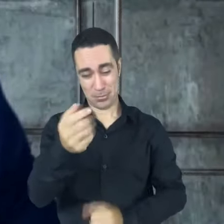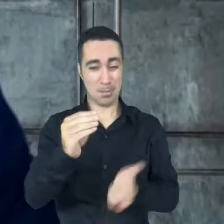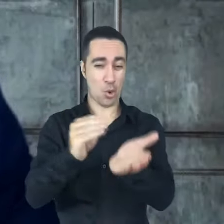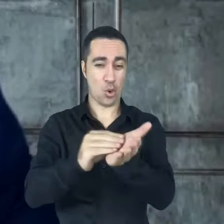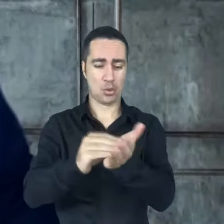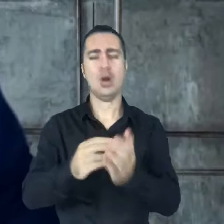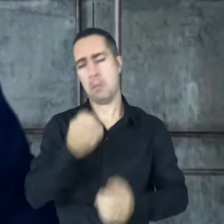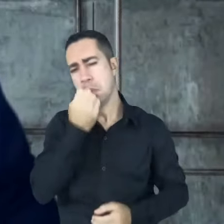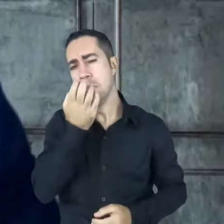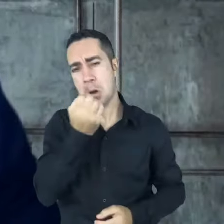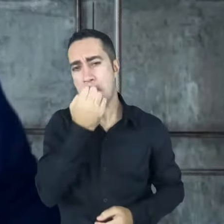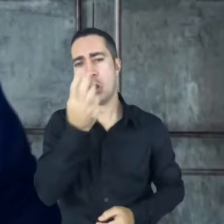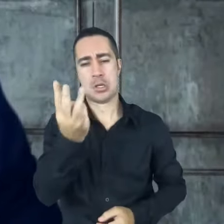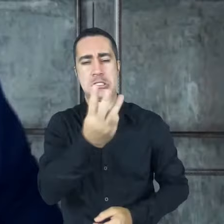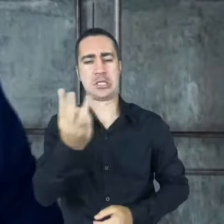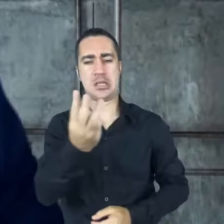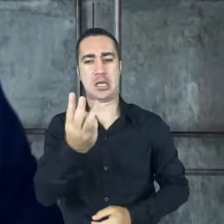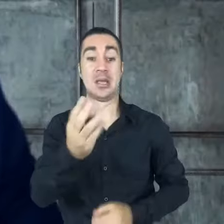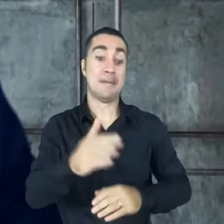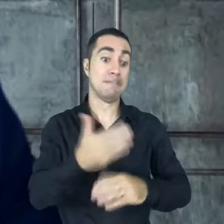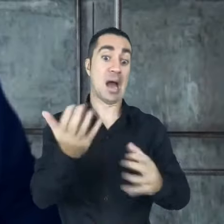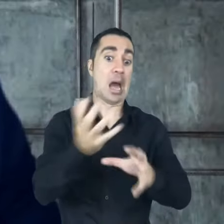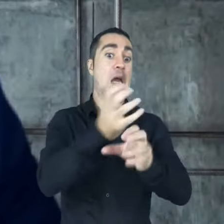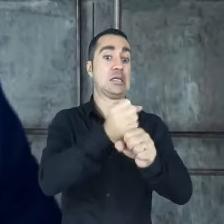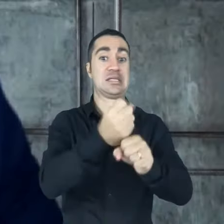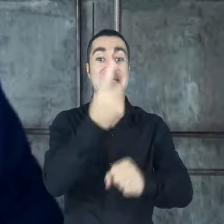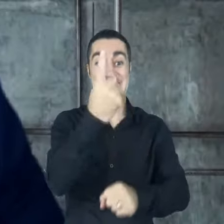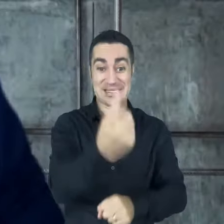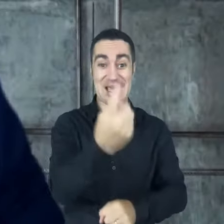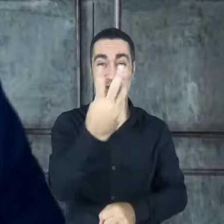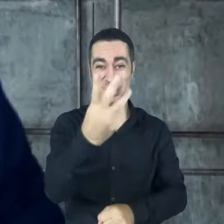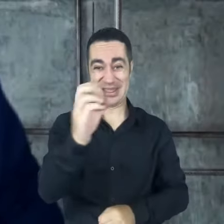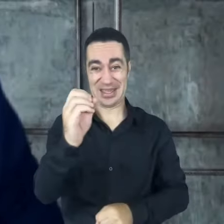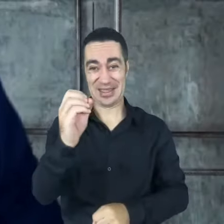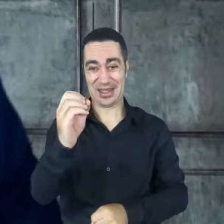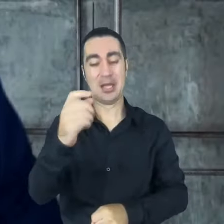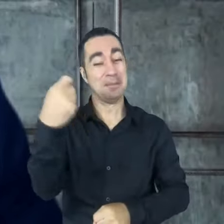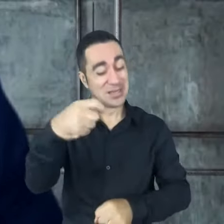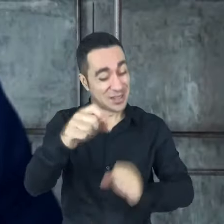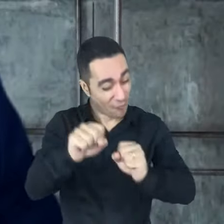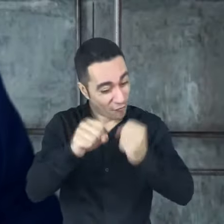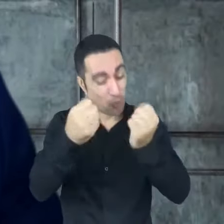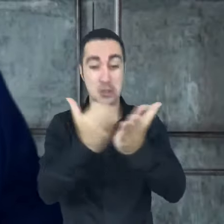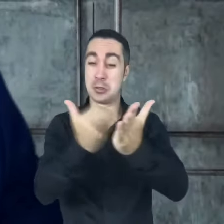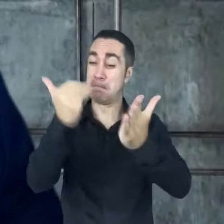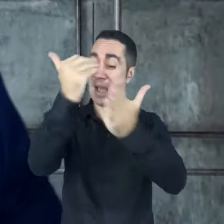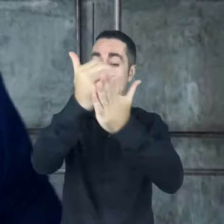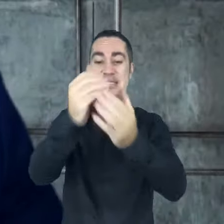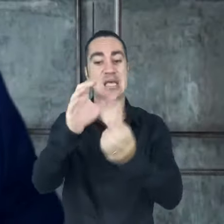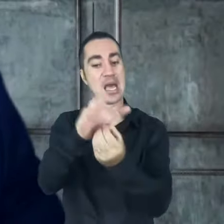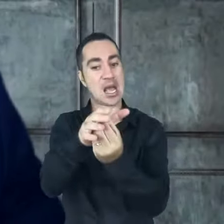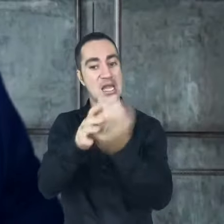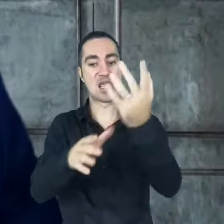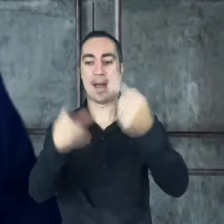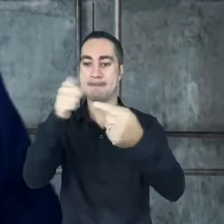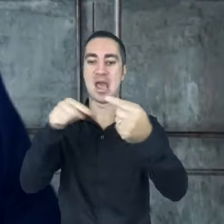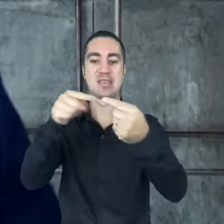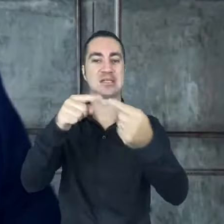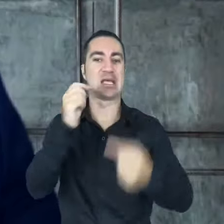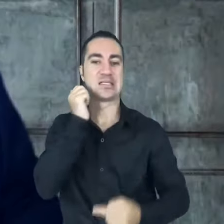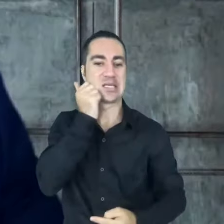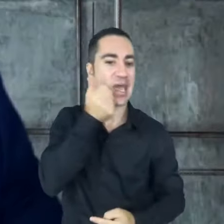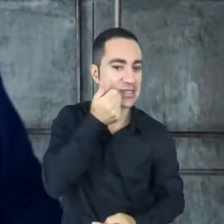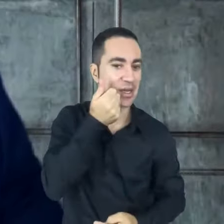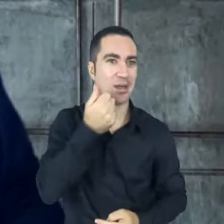e poucas têm que migrar para metas baseadas na ciência, né? Hoje eu não vejo